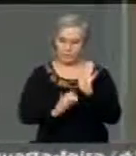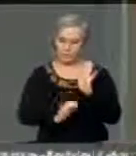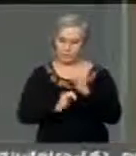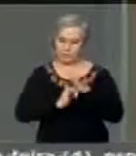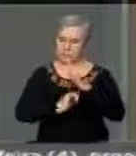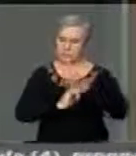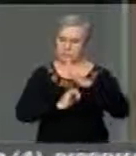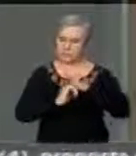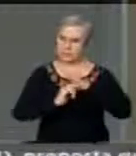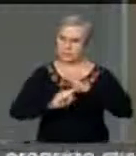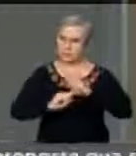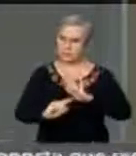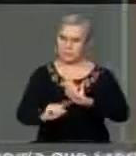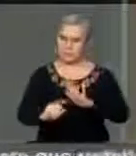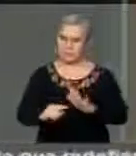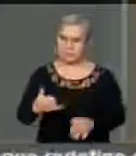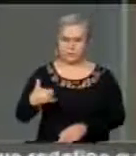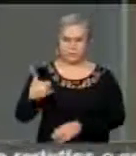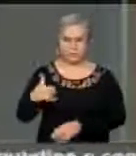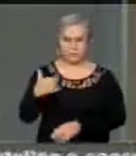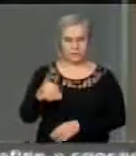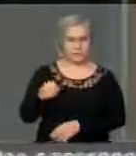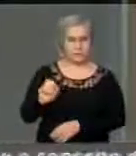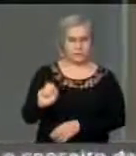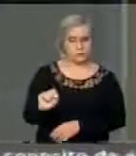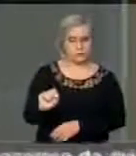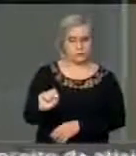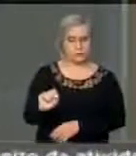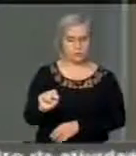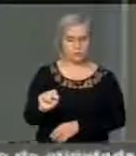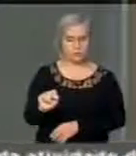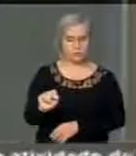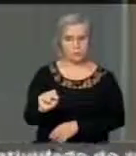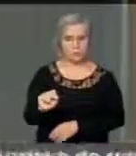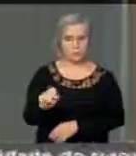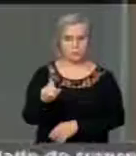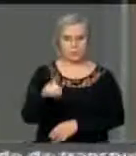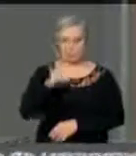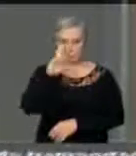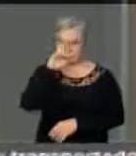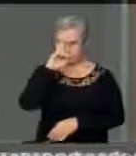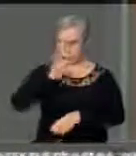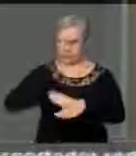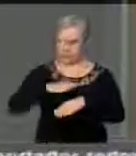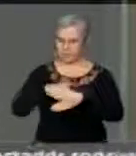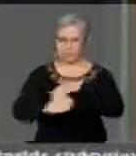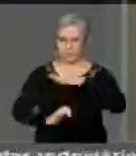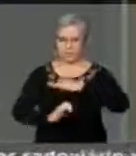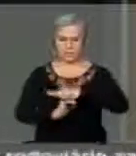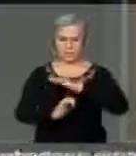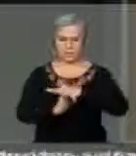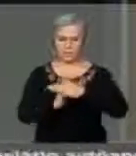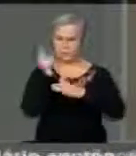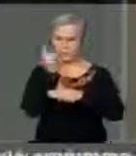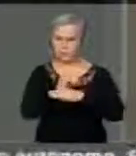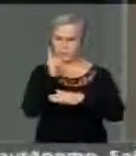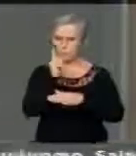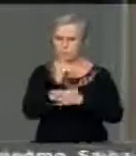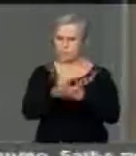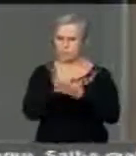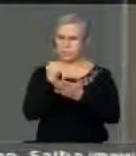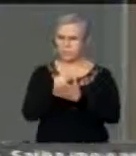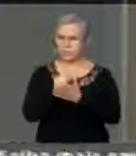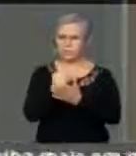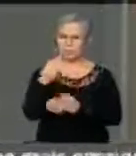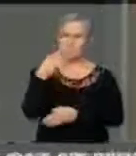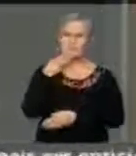ramo, que aos 18 anos de idade, sendo proprietário dessa empresa, levar um contrato milionário no meu